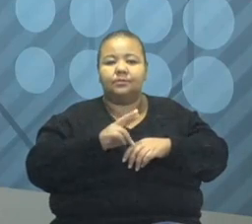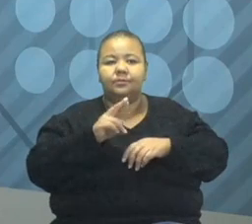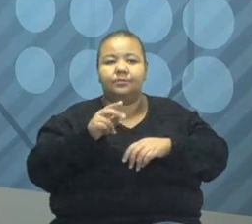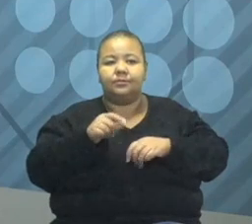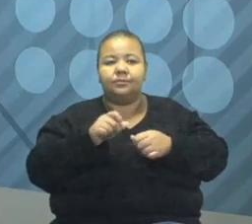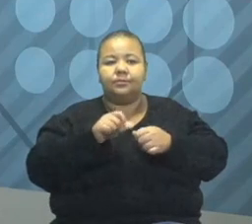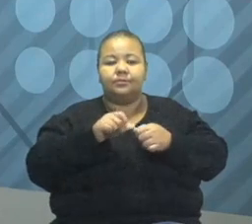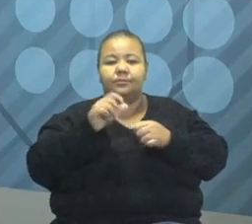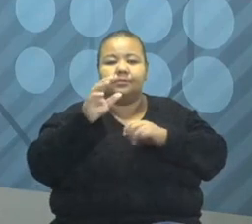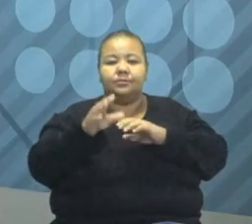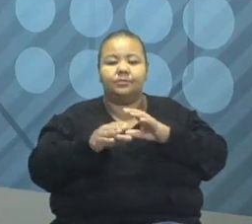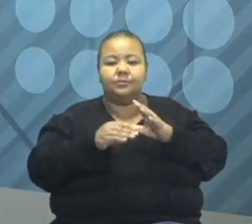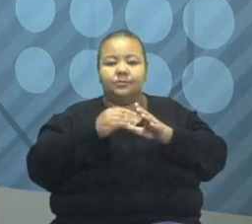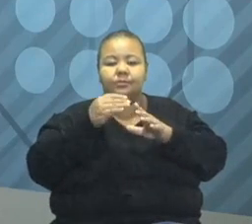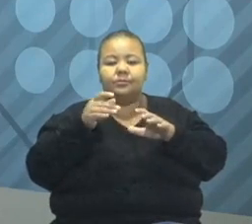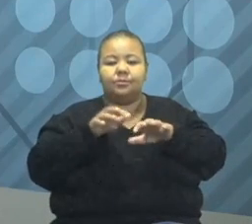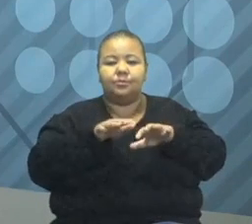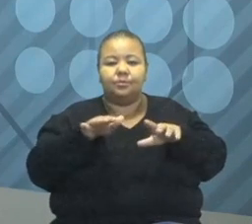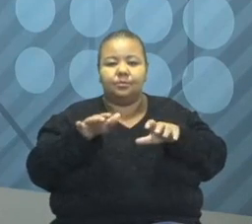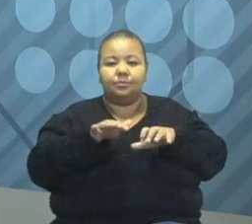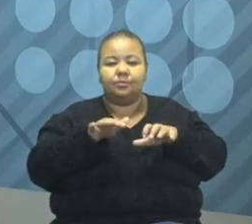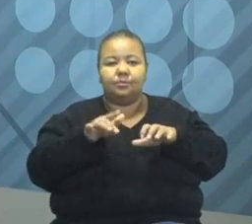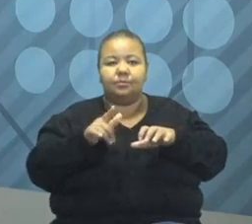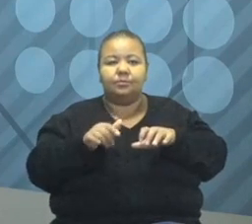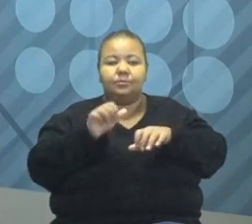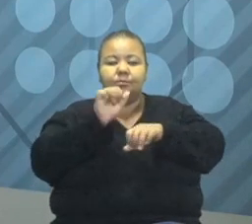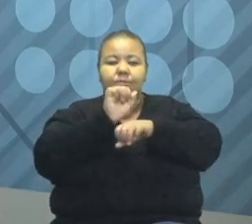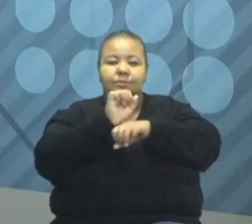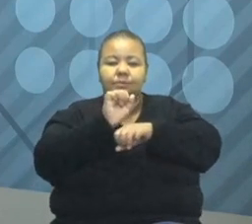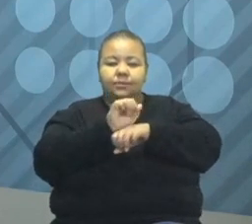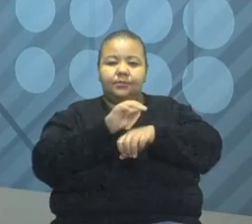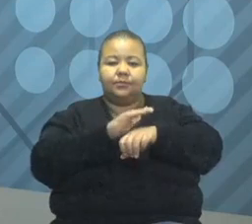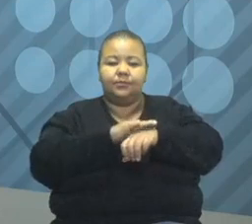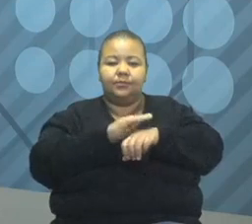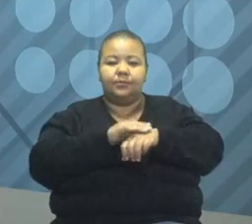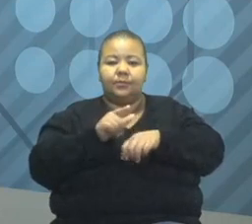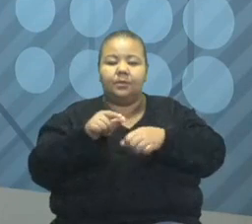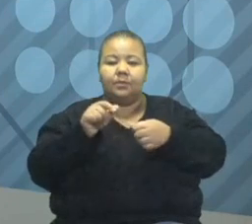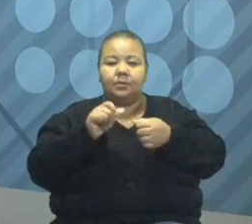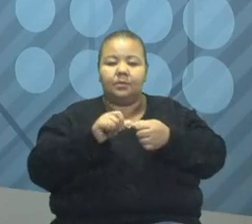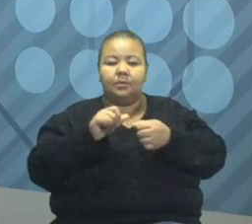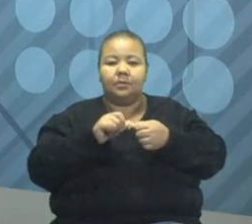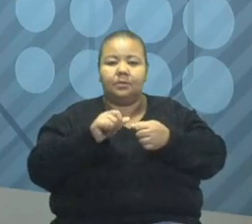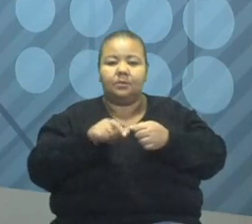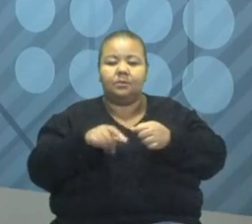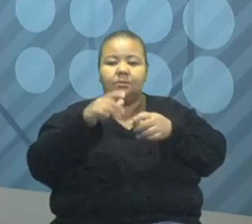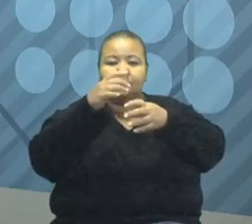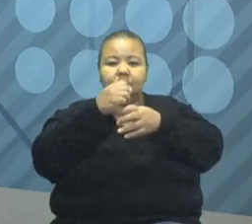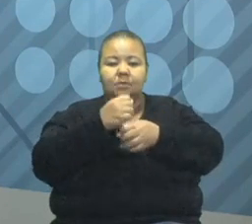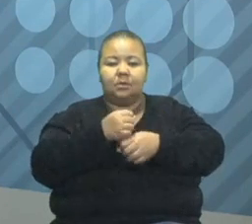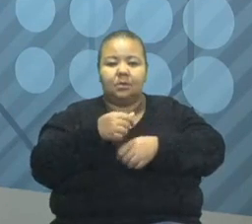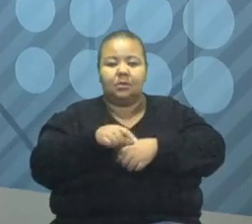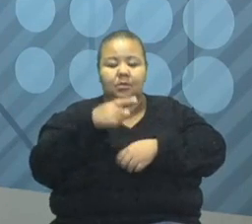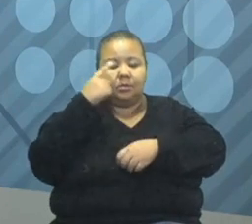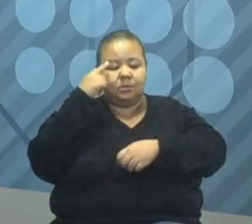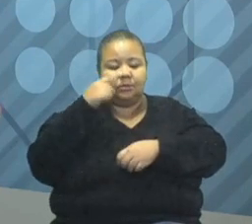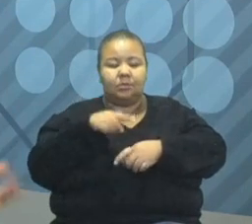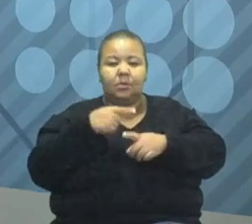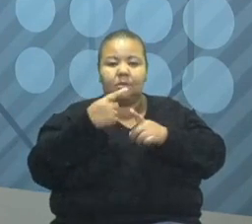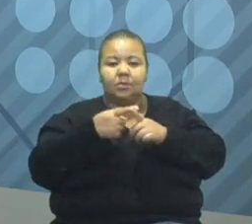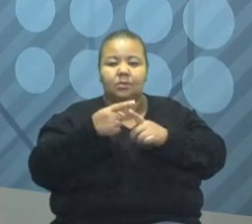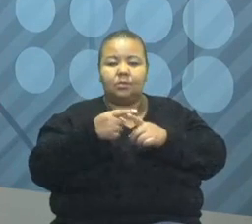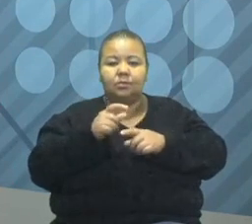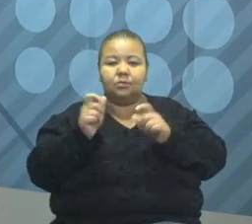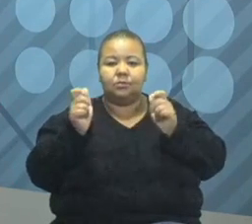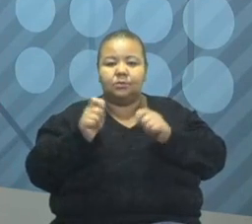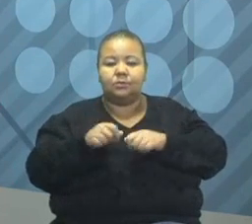quero que você encaminhe via chat. Então, eu vou guardar um tempo para que você faça este cálculo, determine o produto, se